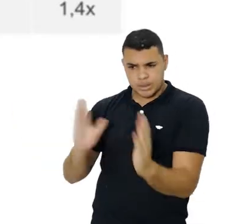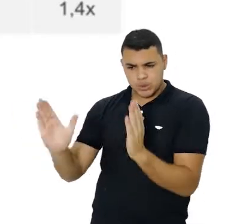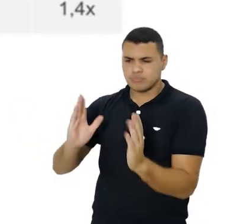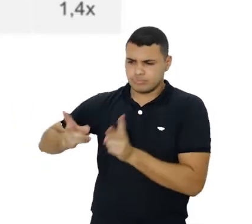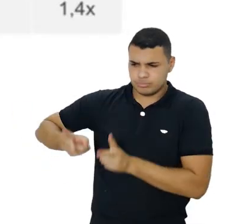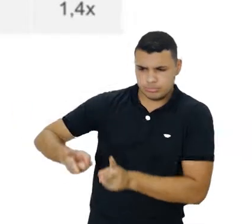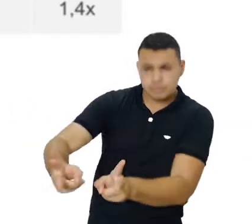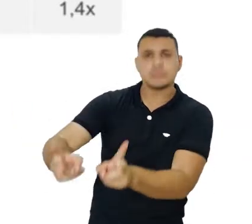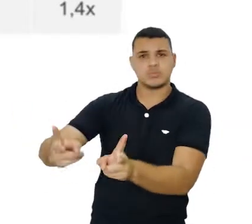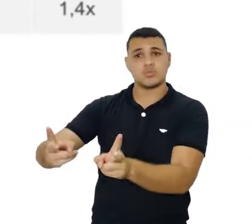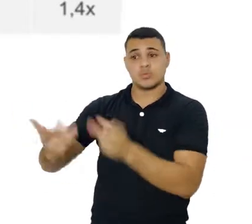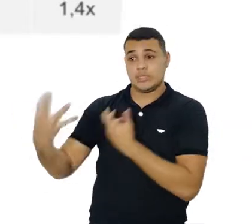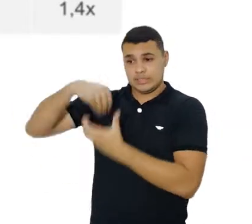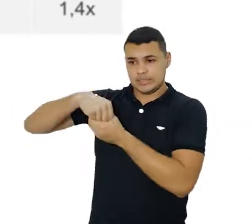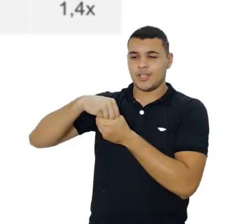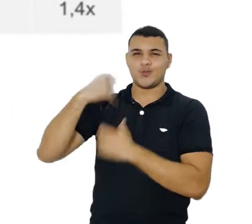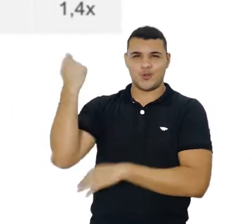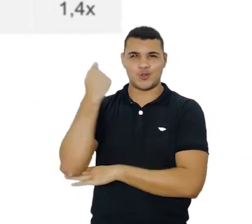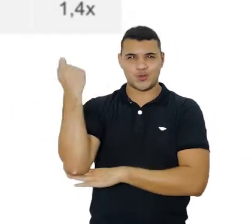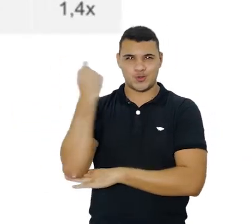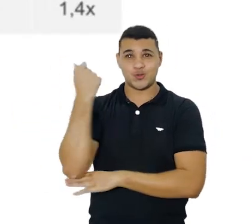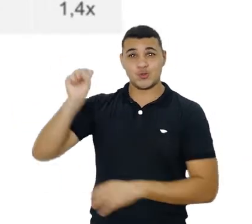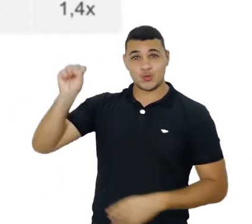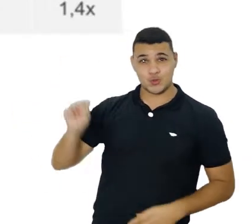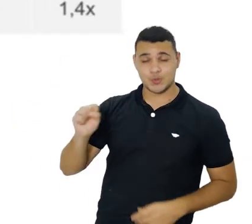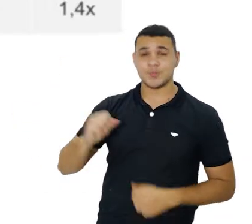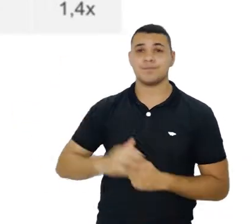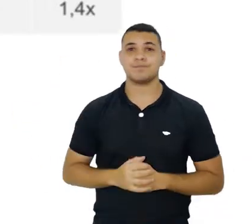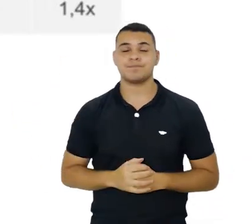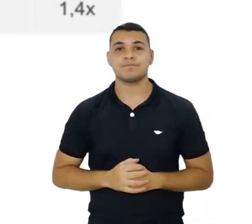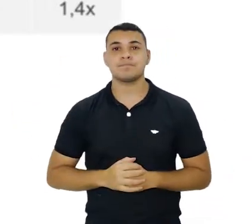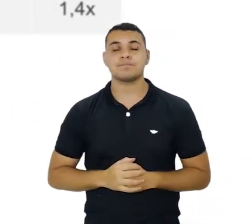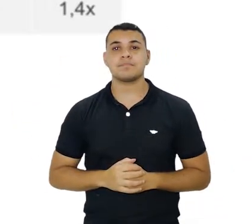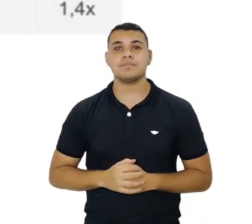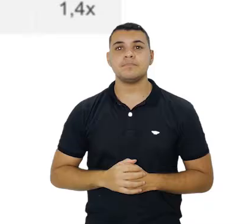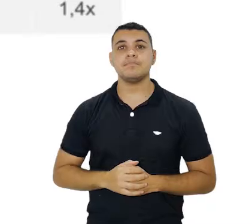curso, né, que está sendo realizado no Rio Grande do Sul,